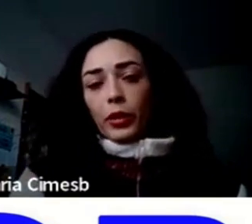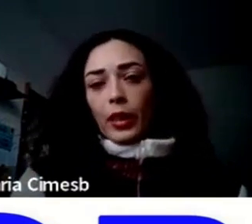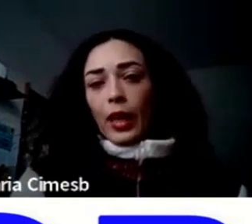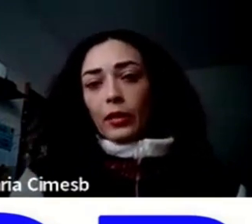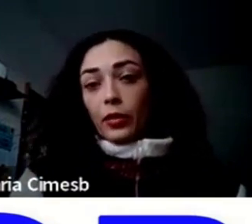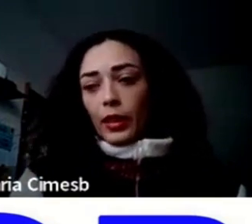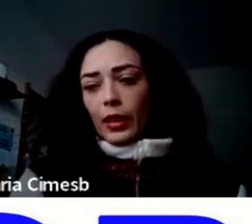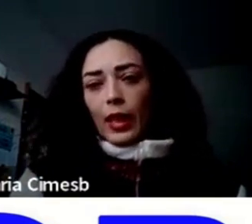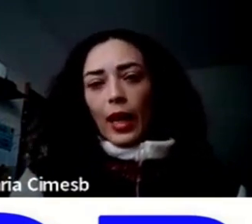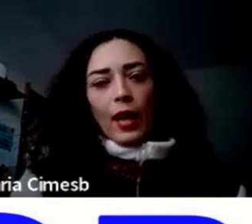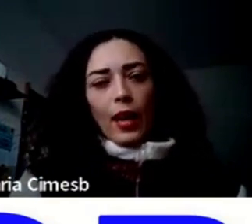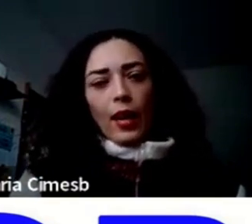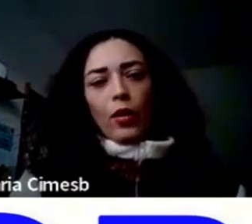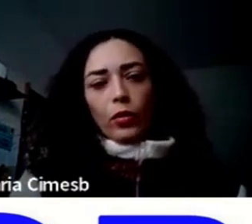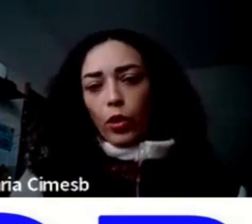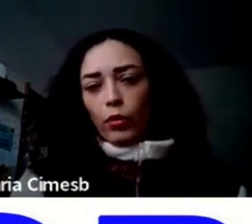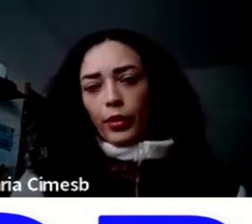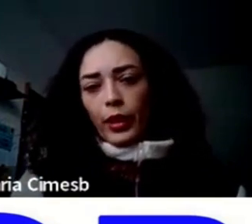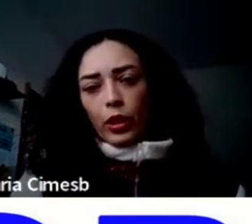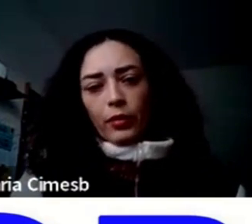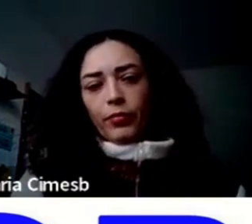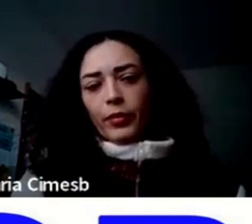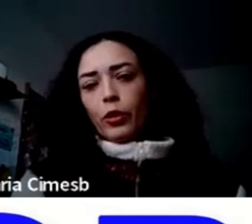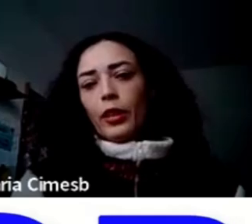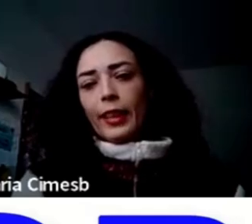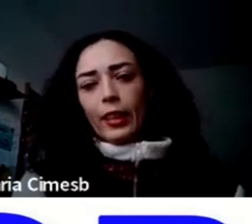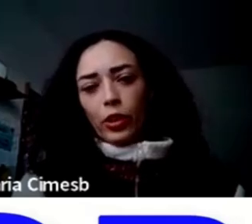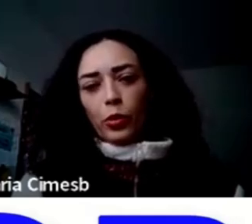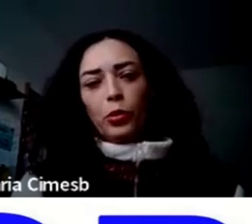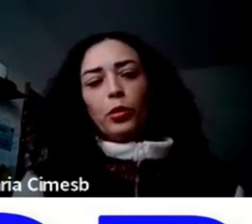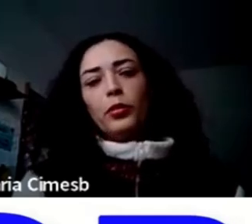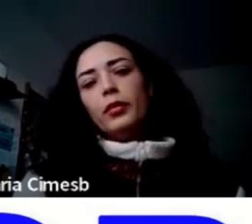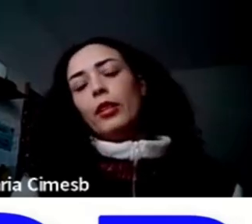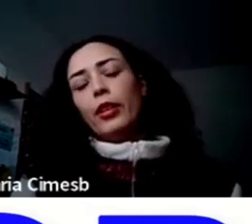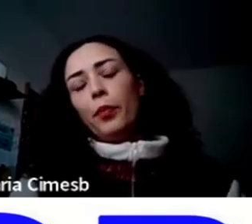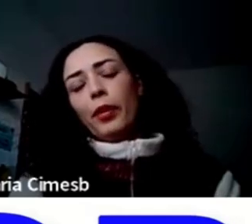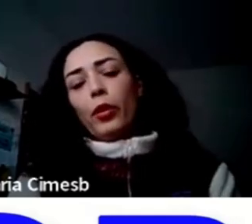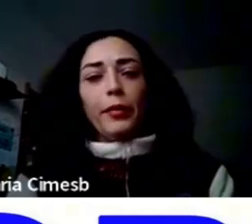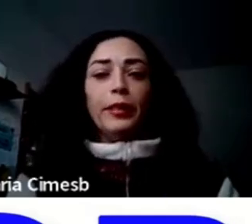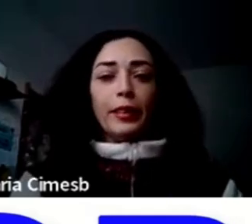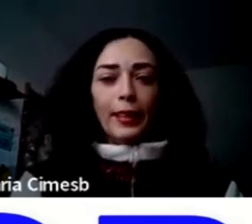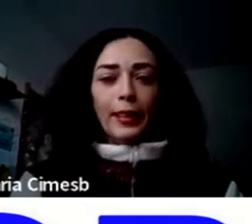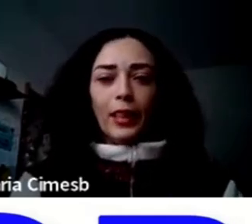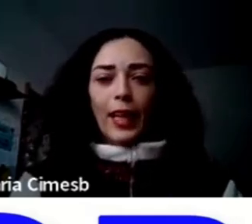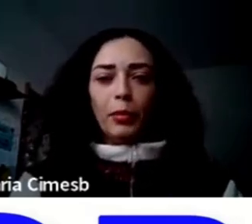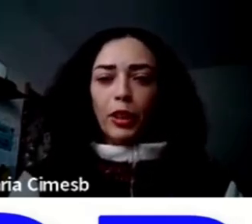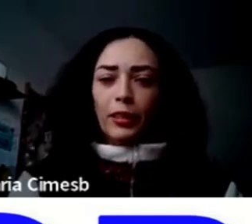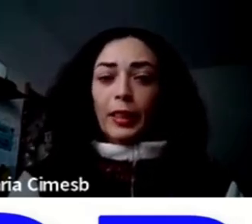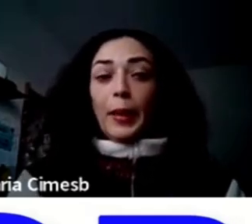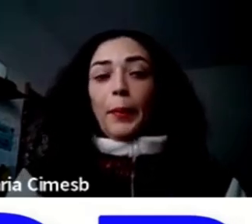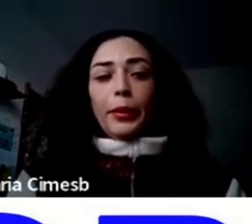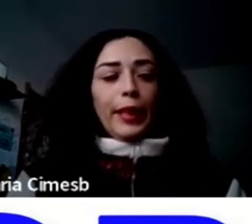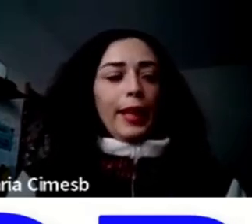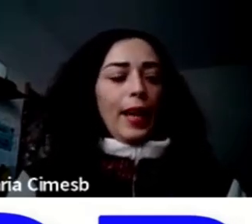para a rede do estado e lá é só ouvinte, só tem ele de surdo. Então, ele fica o primeiro ano sem